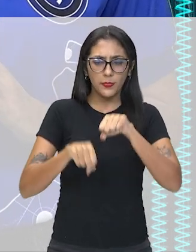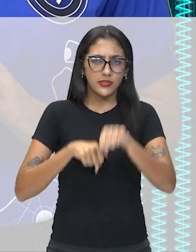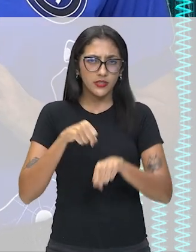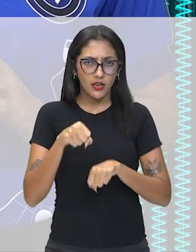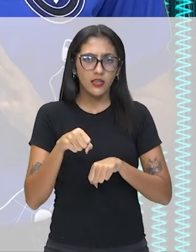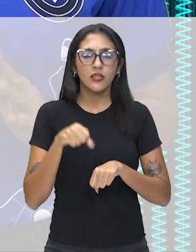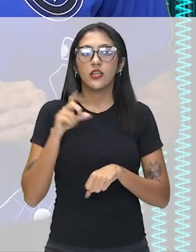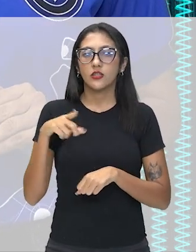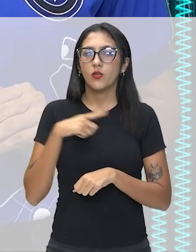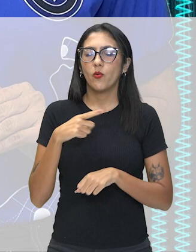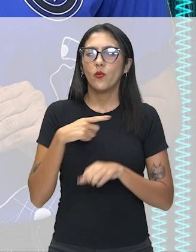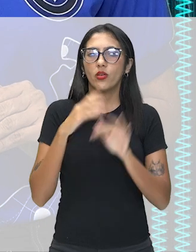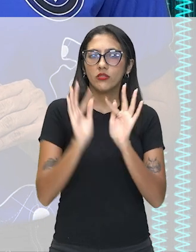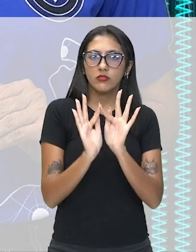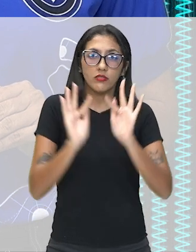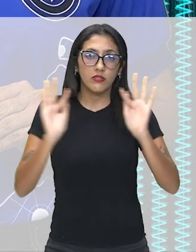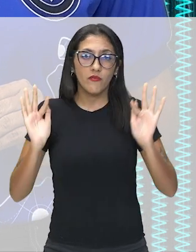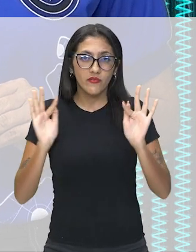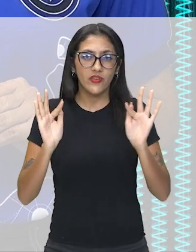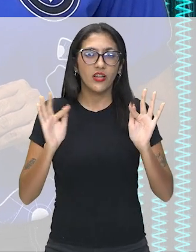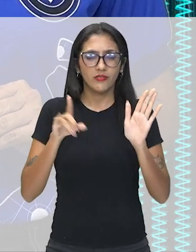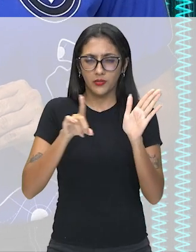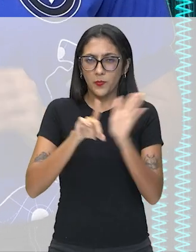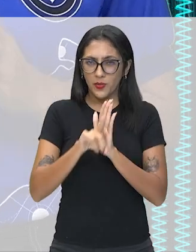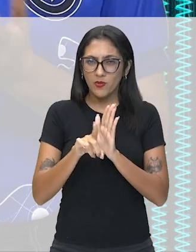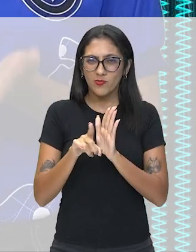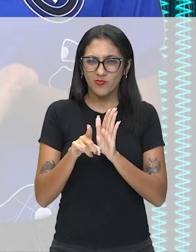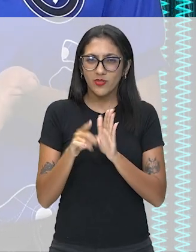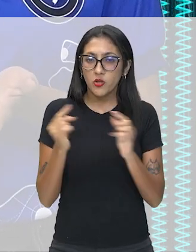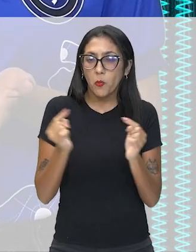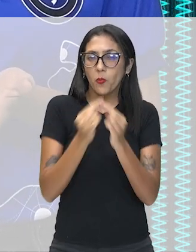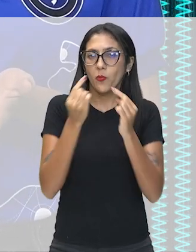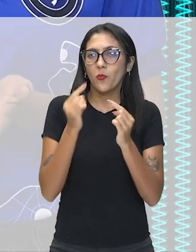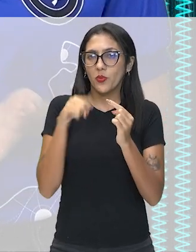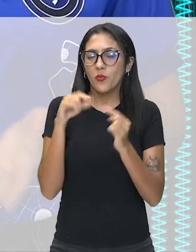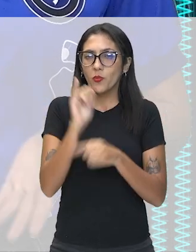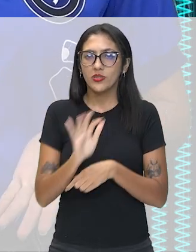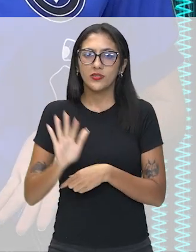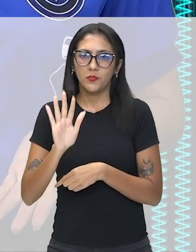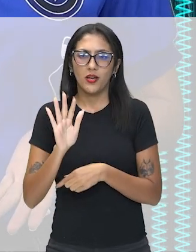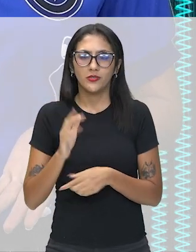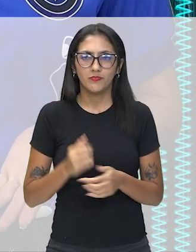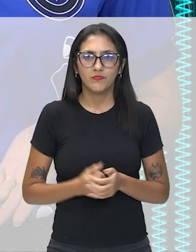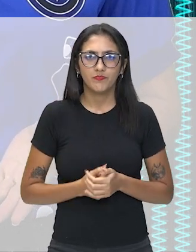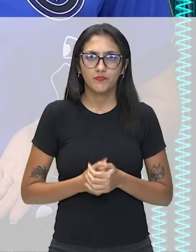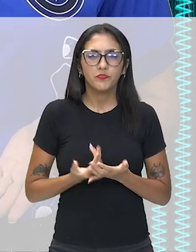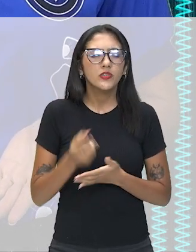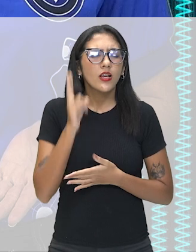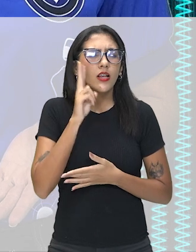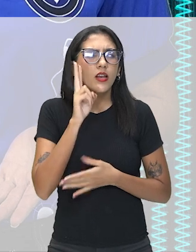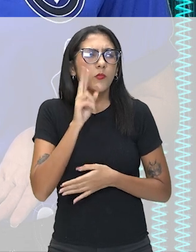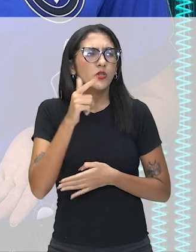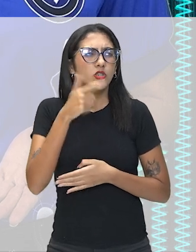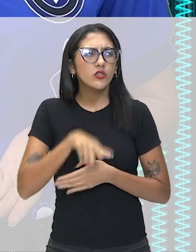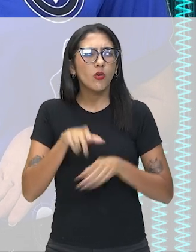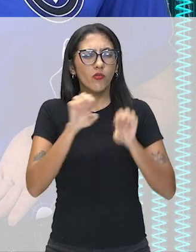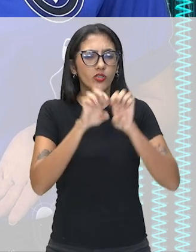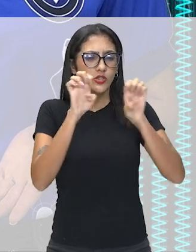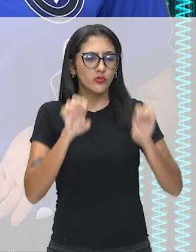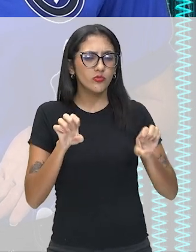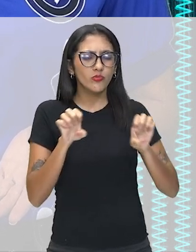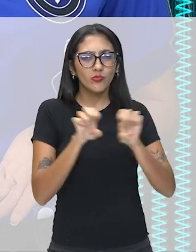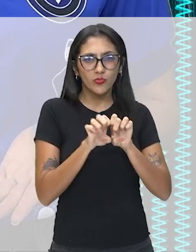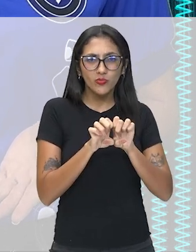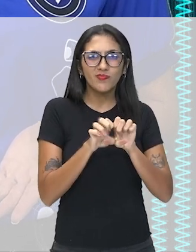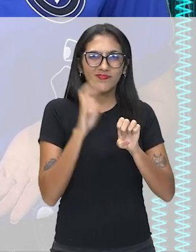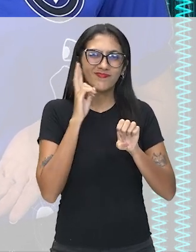essa pergunta aí, no caso desta imagem. Então, quais são os elementos que eu preciso mesmo? O can, começando a